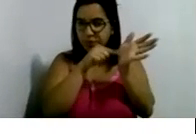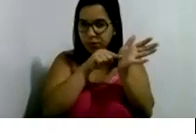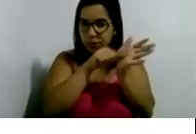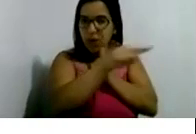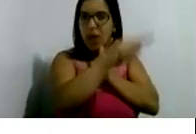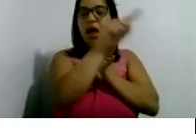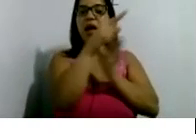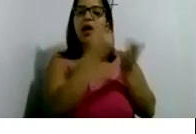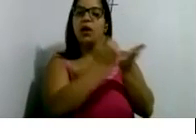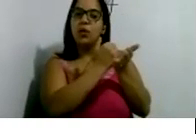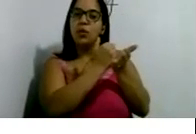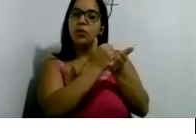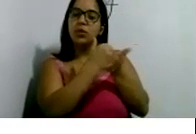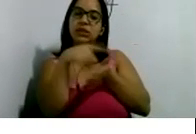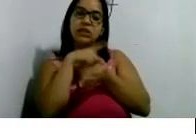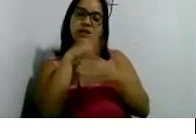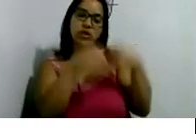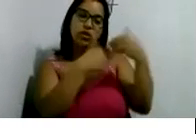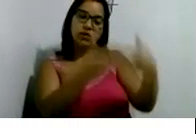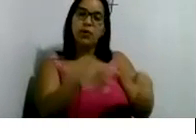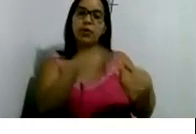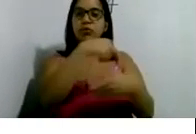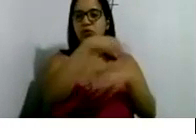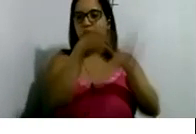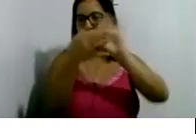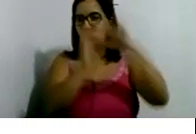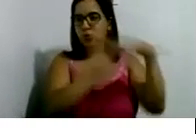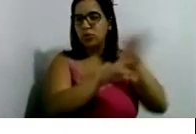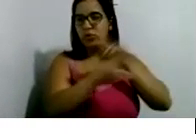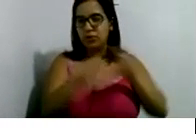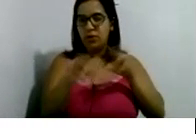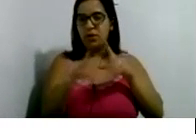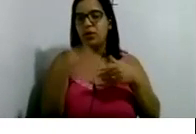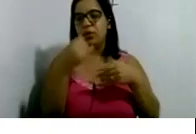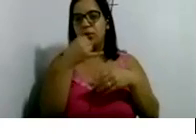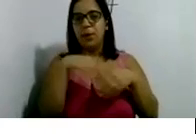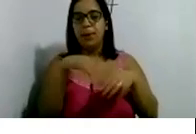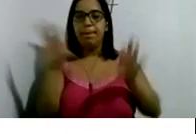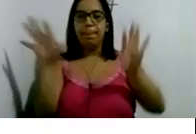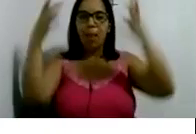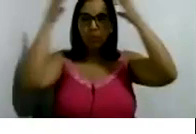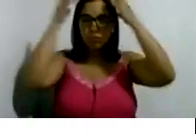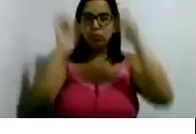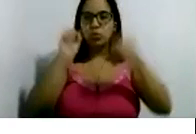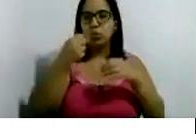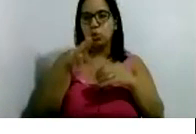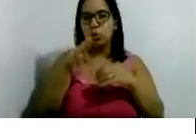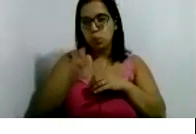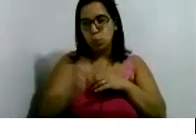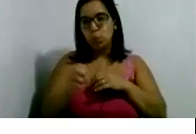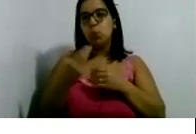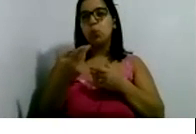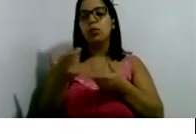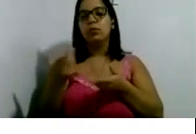linha aqui a gente tem desenvolvimento de várias estruturas, como as pregas neurais, o sulco neural, a